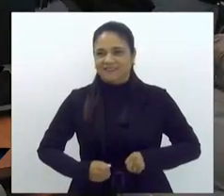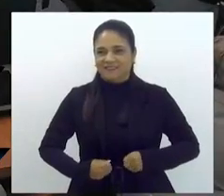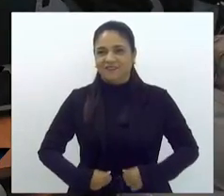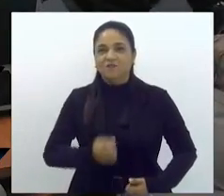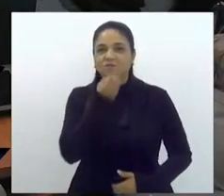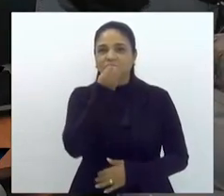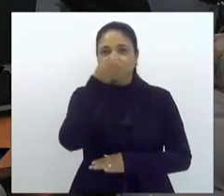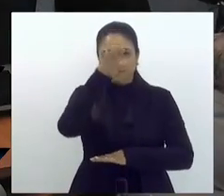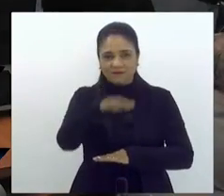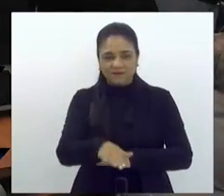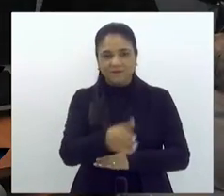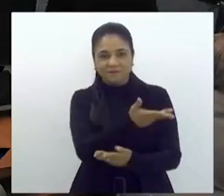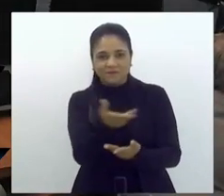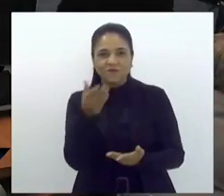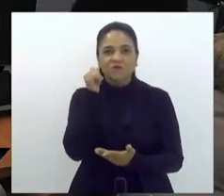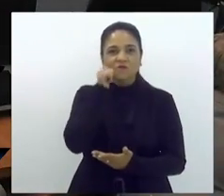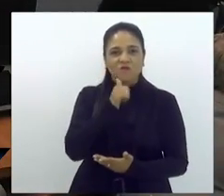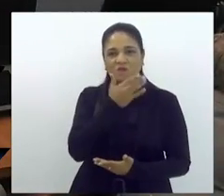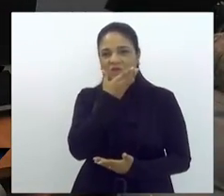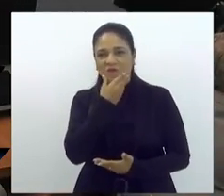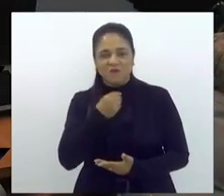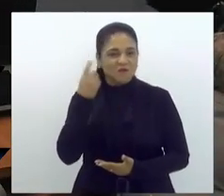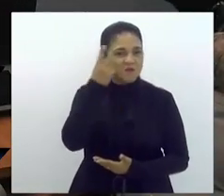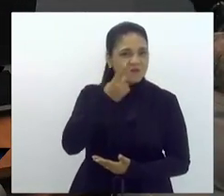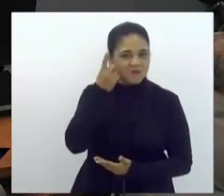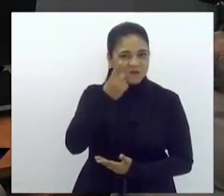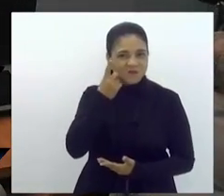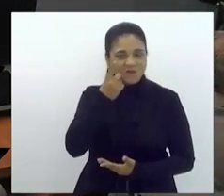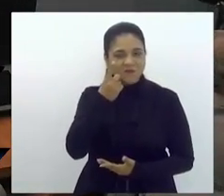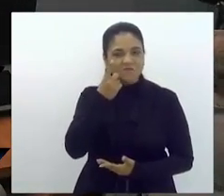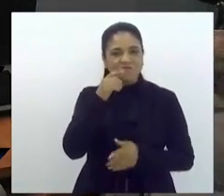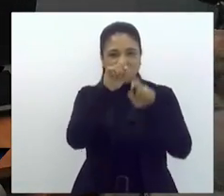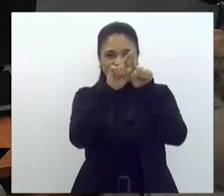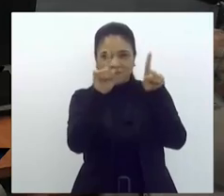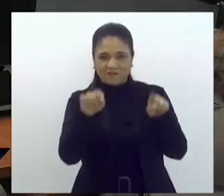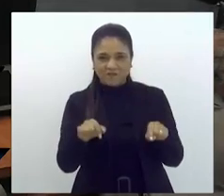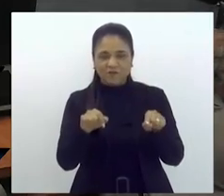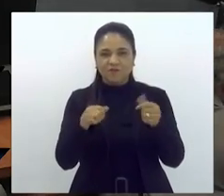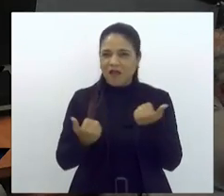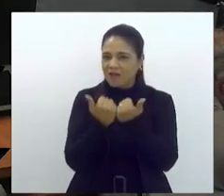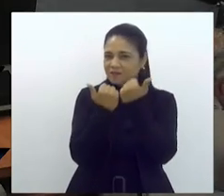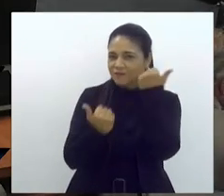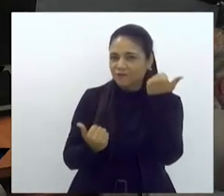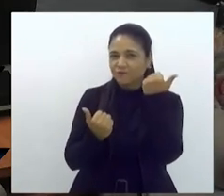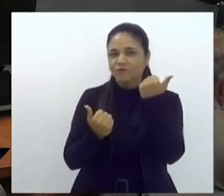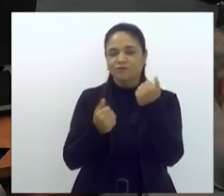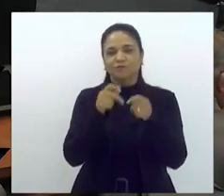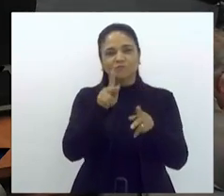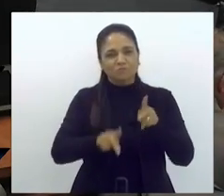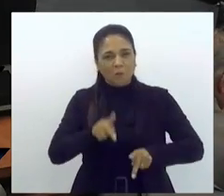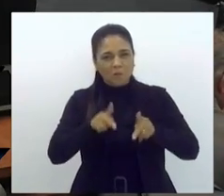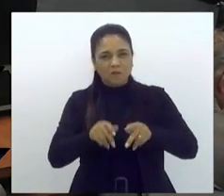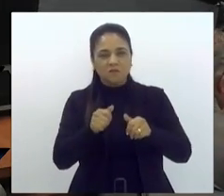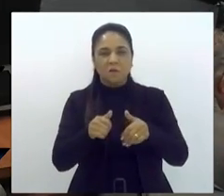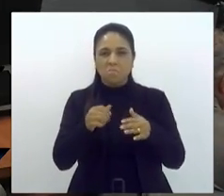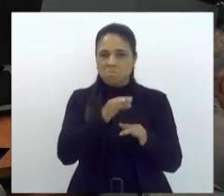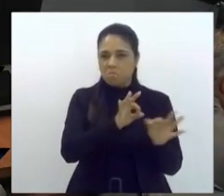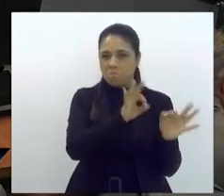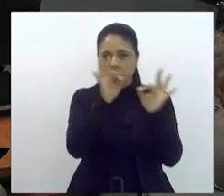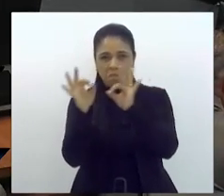Boa tarde senhoras e senhores deputados servidores assessores público presente o pessoal da